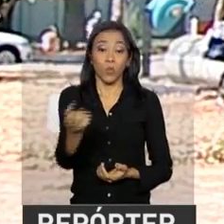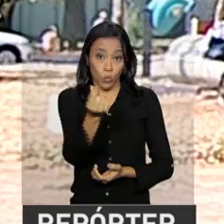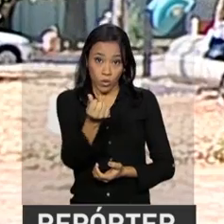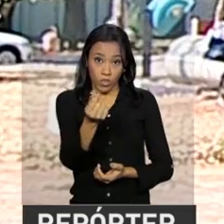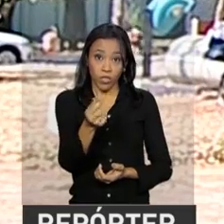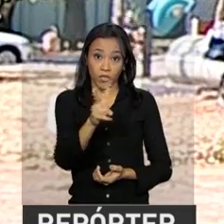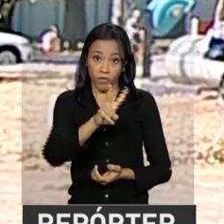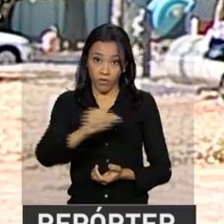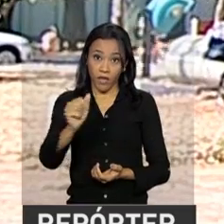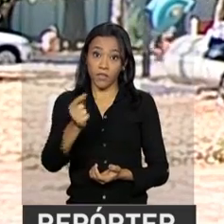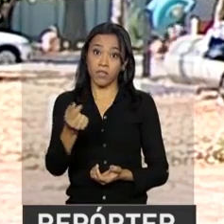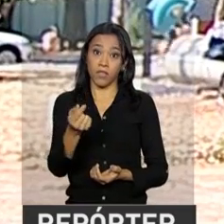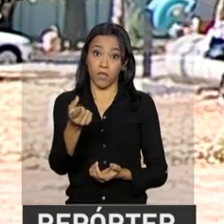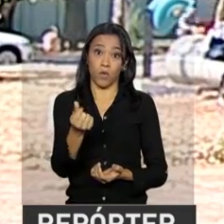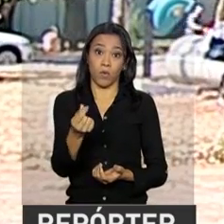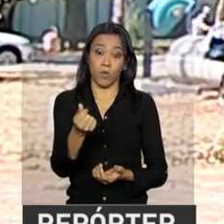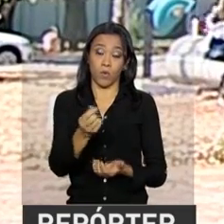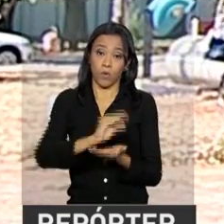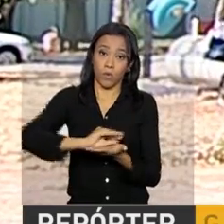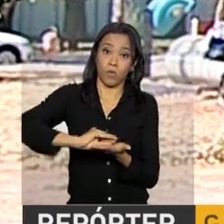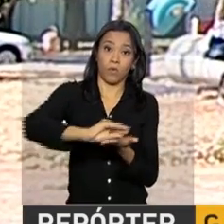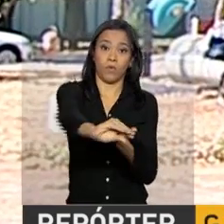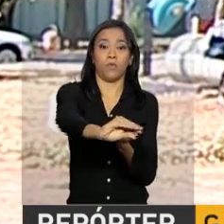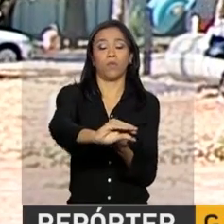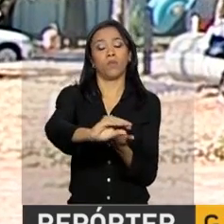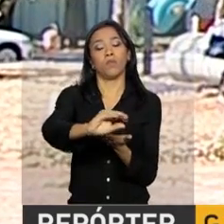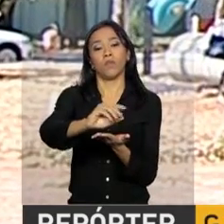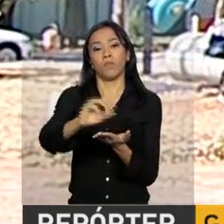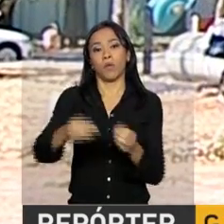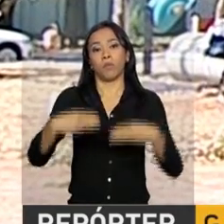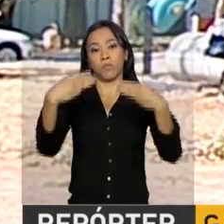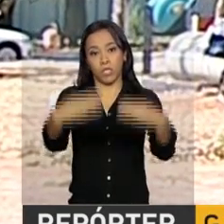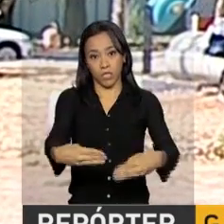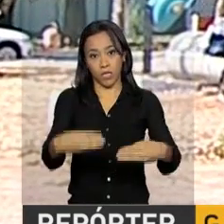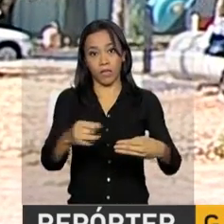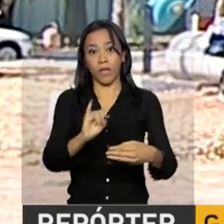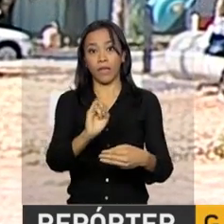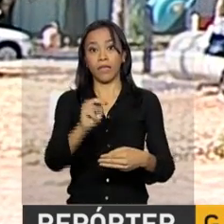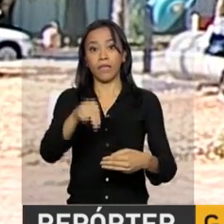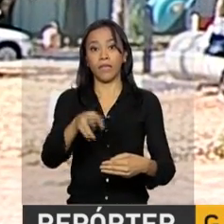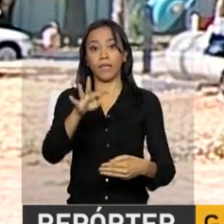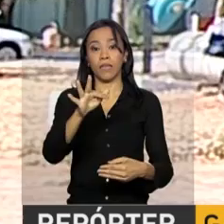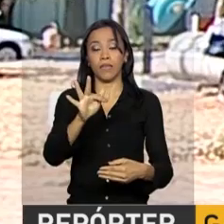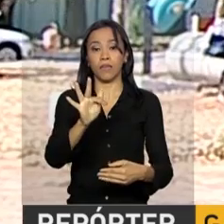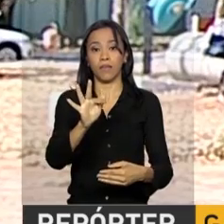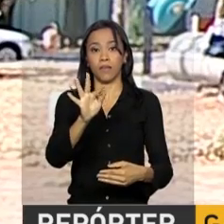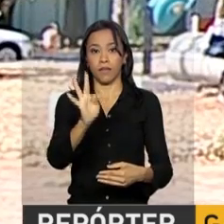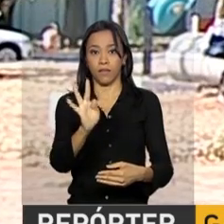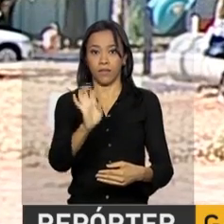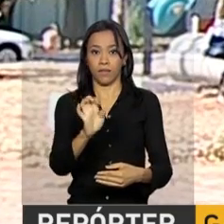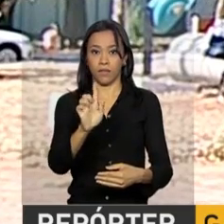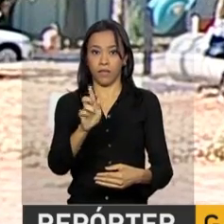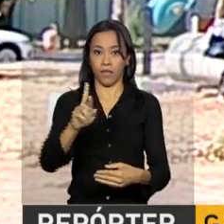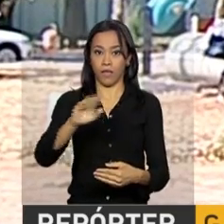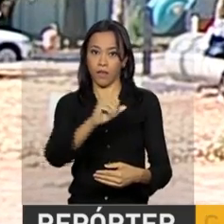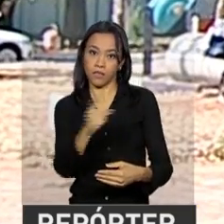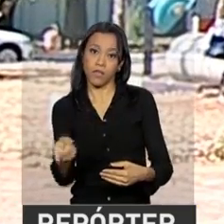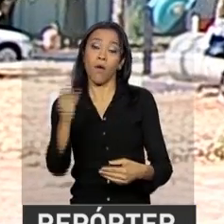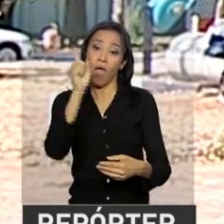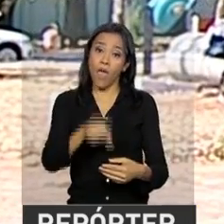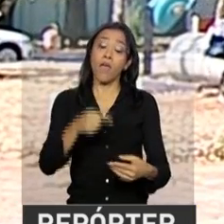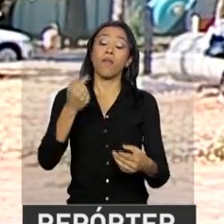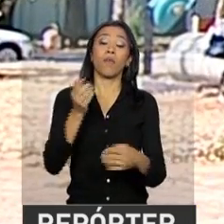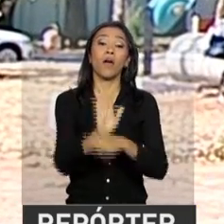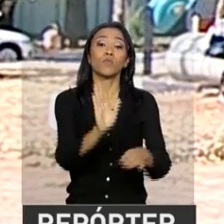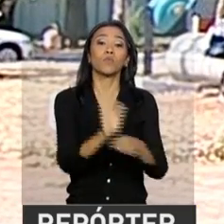que será repassado pelo Ministério da Integração Nacional ele vai servir para custear ações da operação carro-pipa